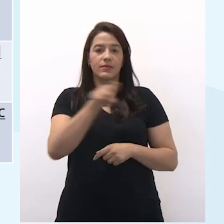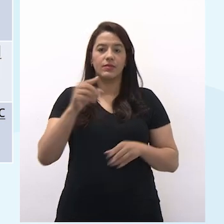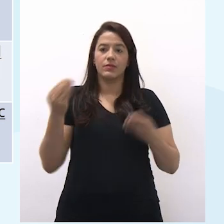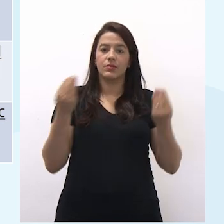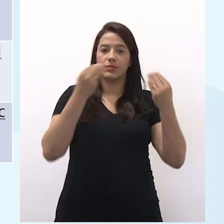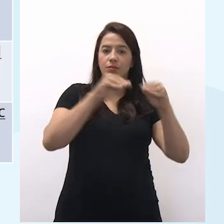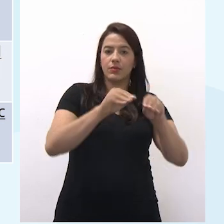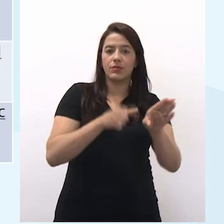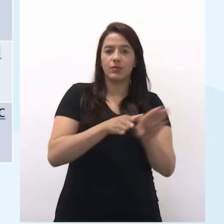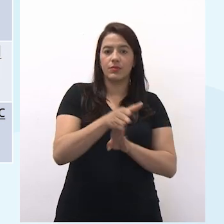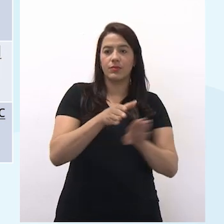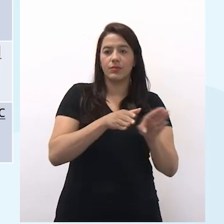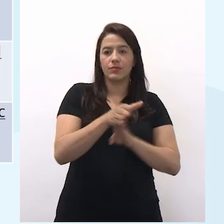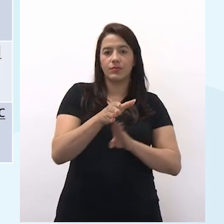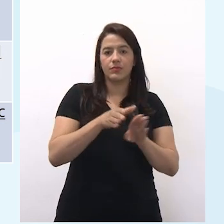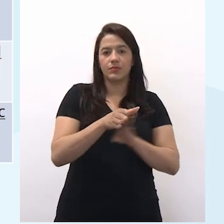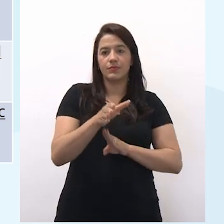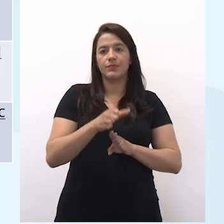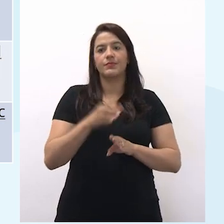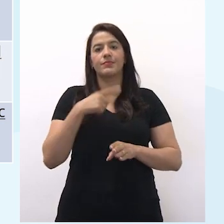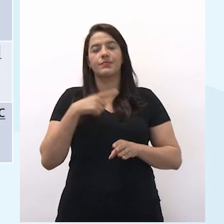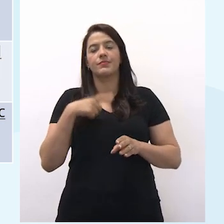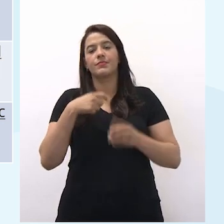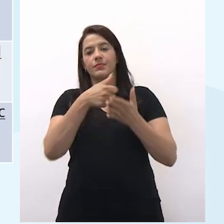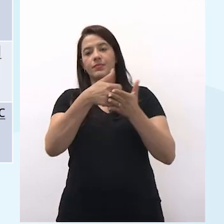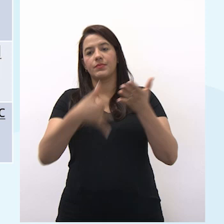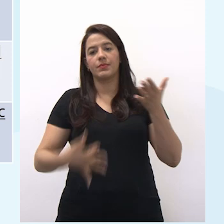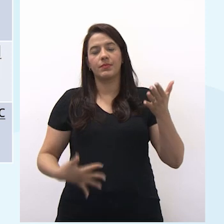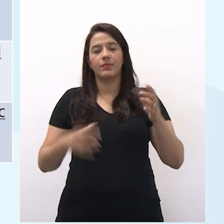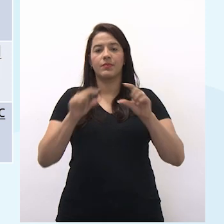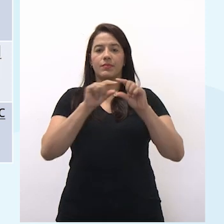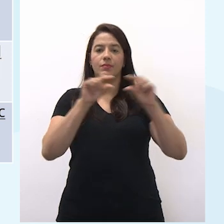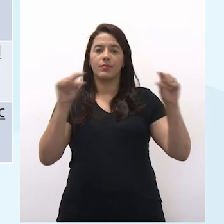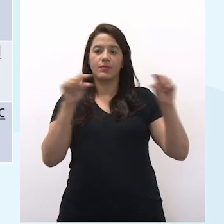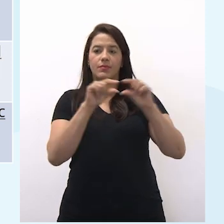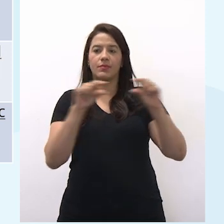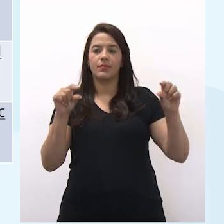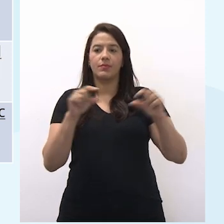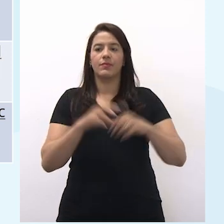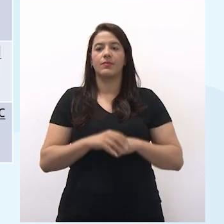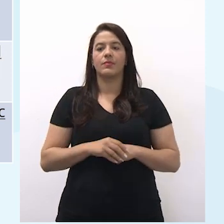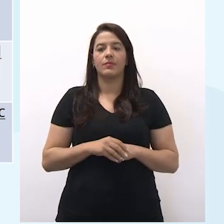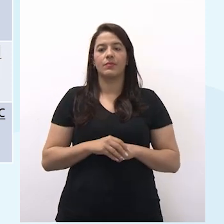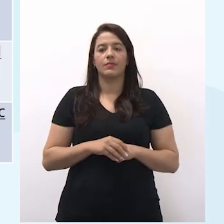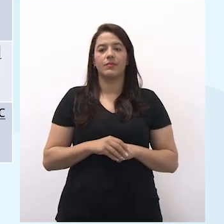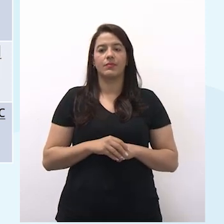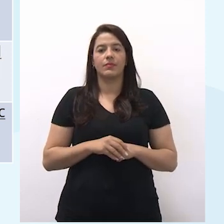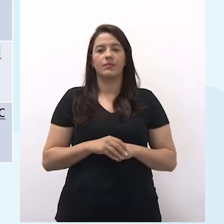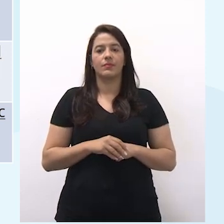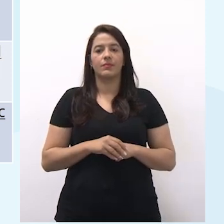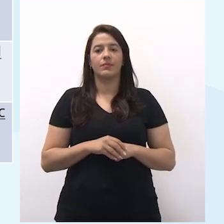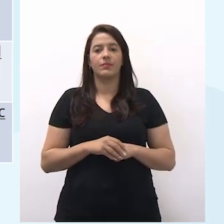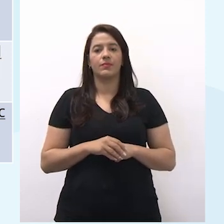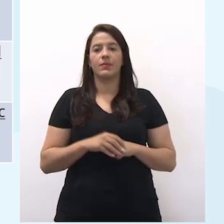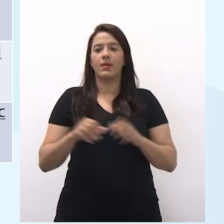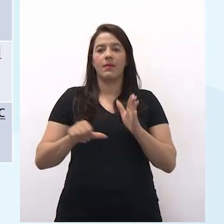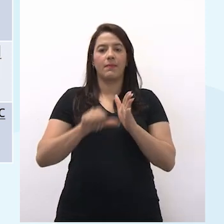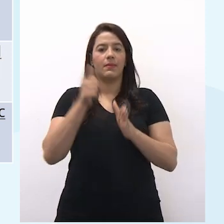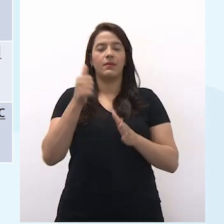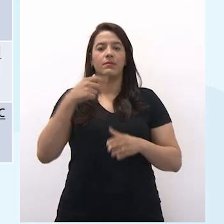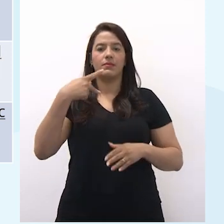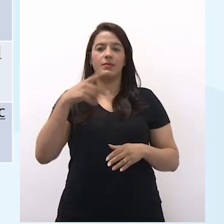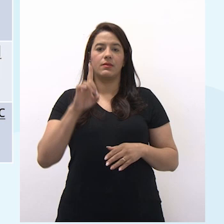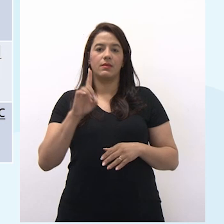lá Conselho de Classe, vai aparecer o item lá, tá? Eu coloquei Conselho de Classe e já era a primeira opção em